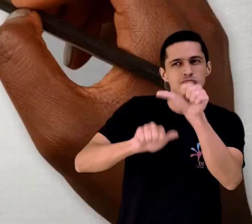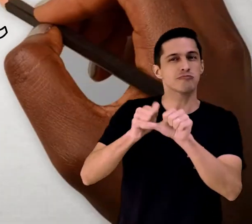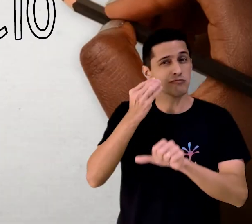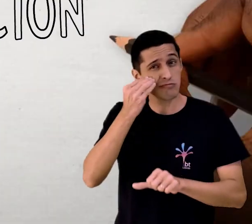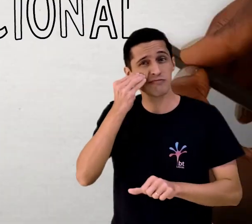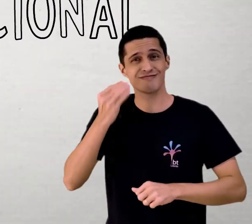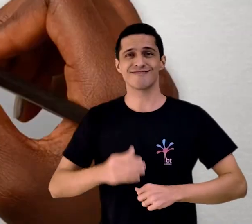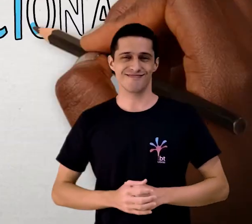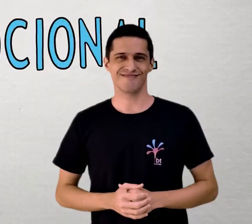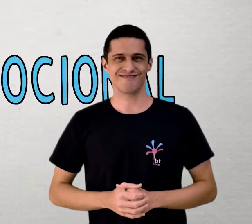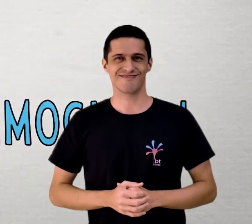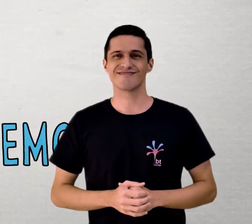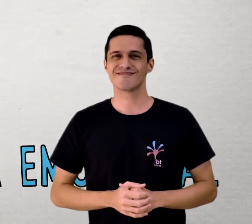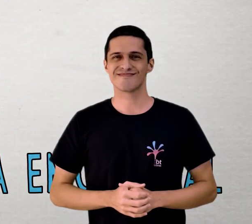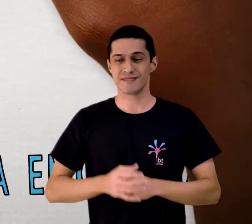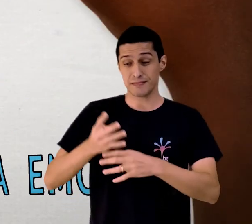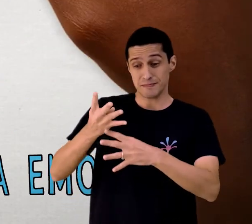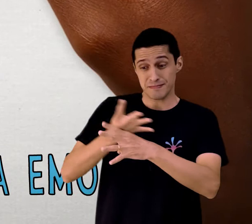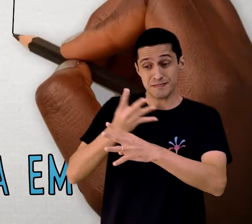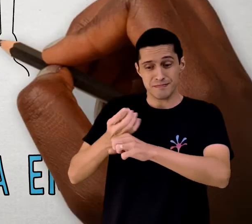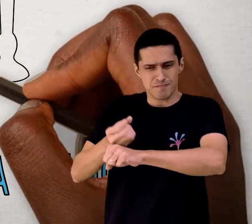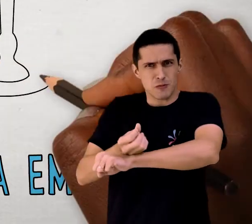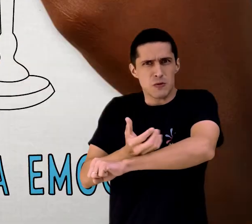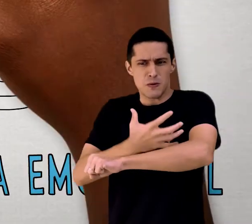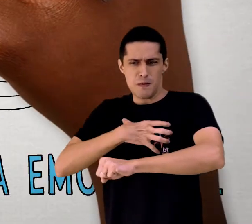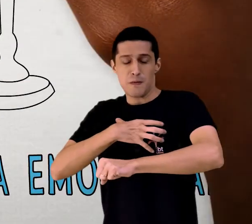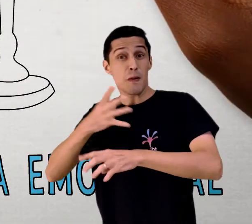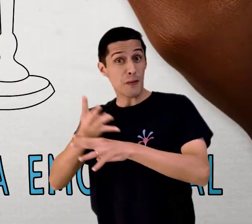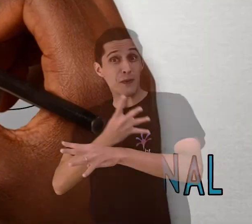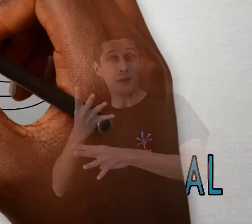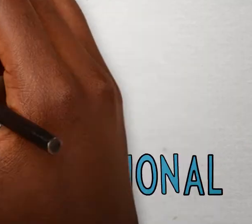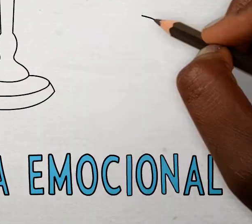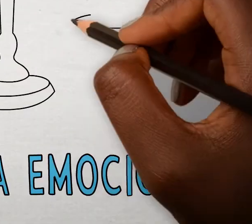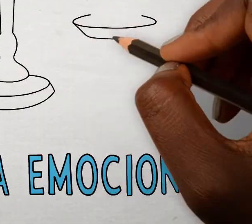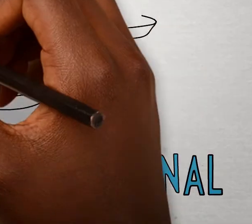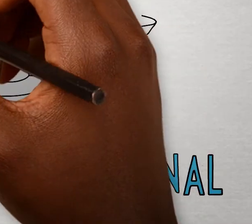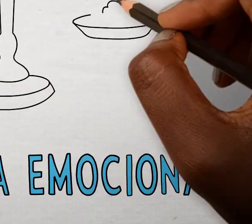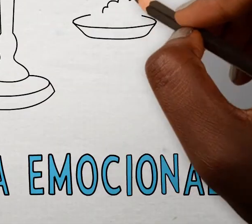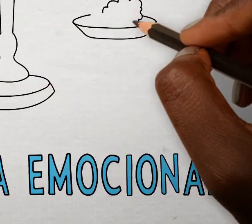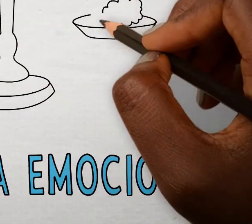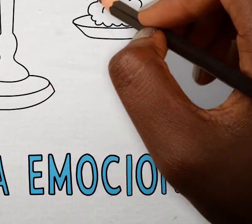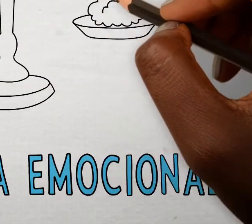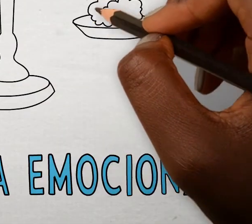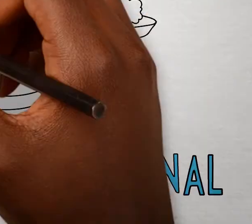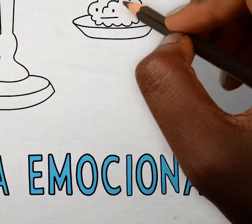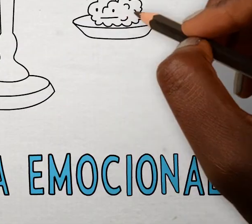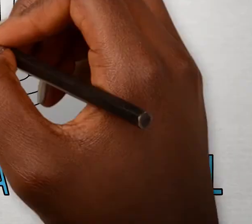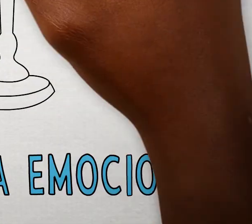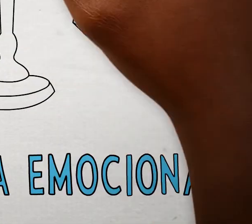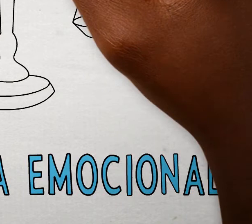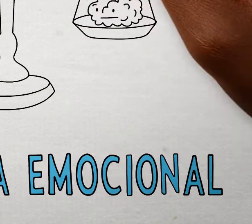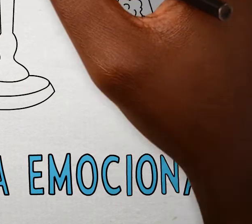está relacionada ao aprendizado do processo, a busca por novas estratégias e a capacidade de identificar